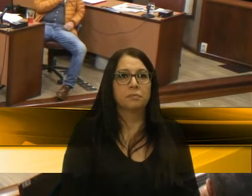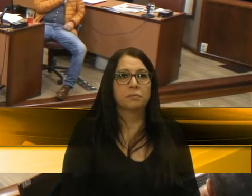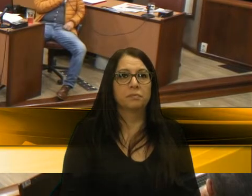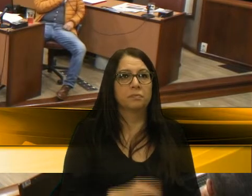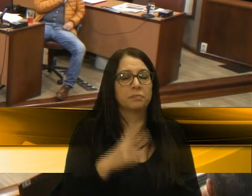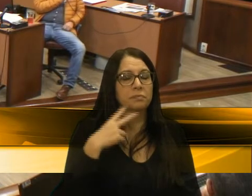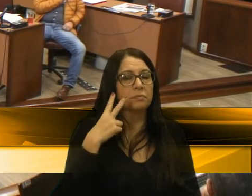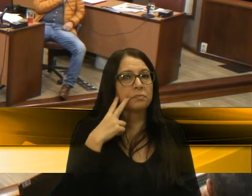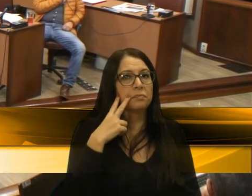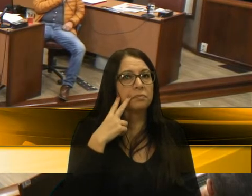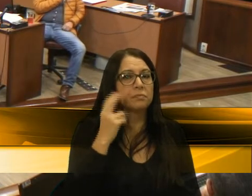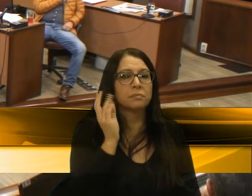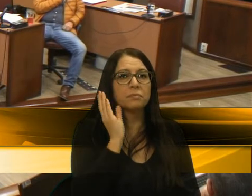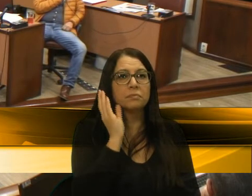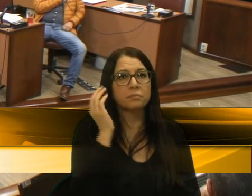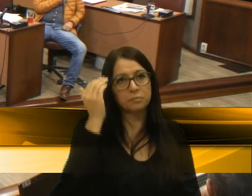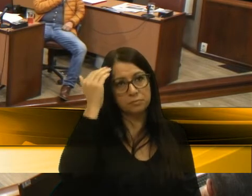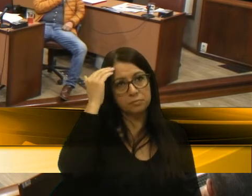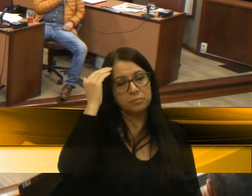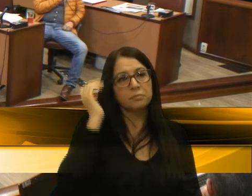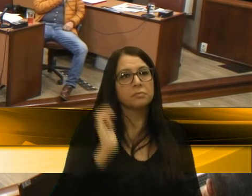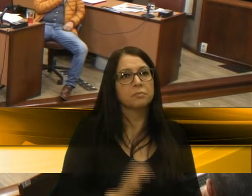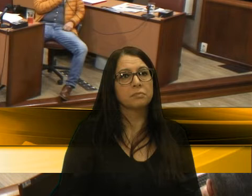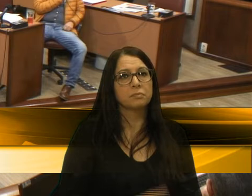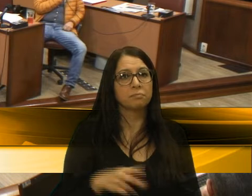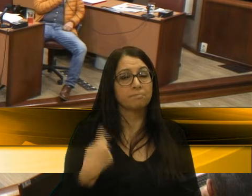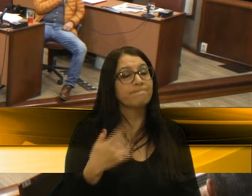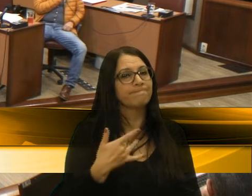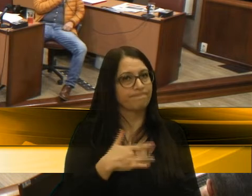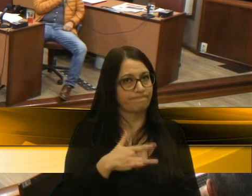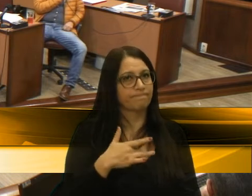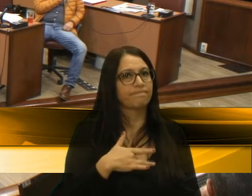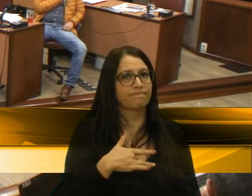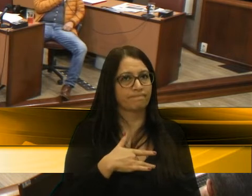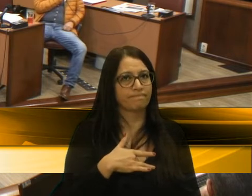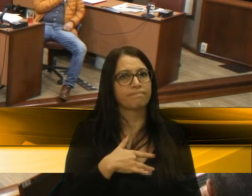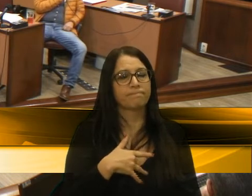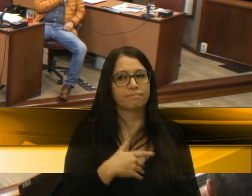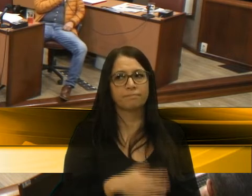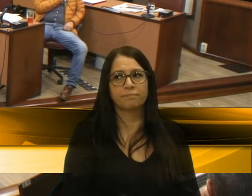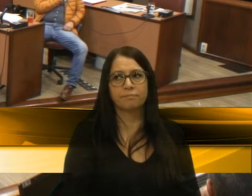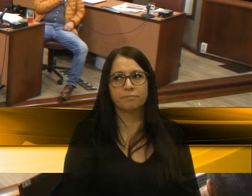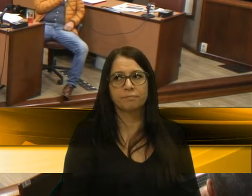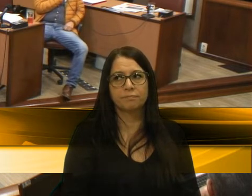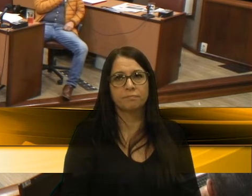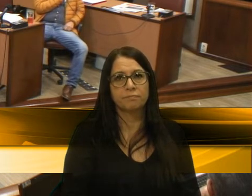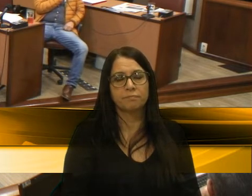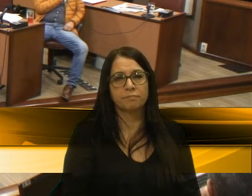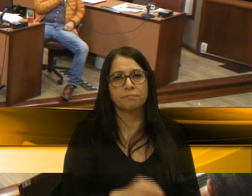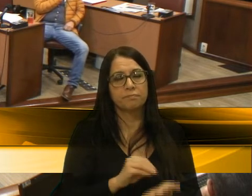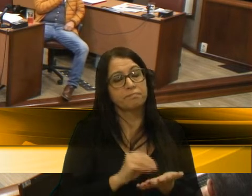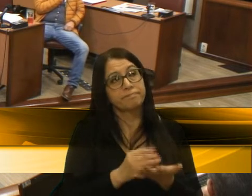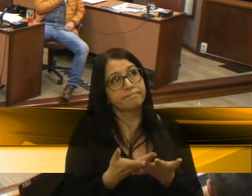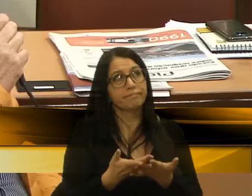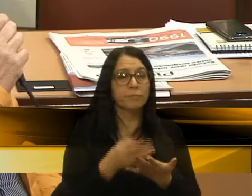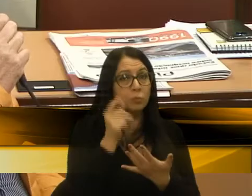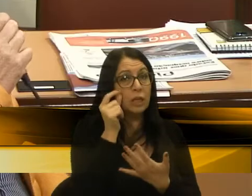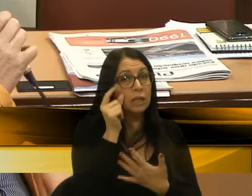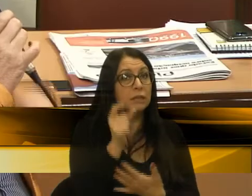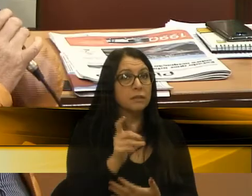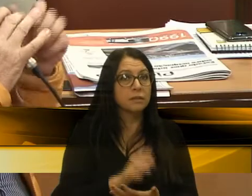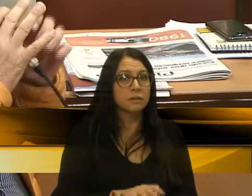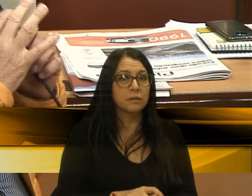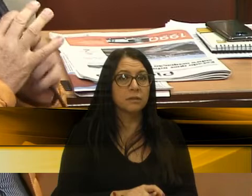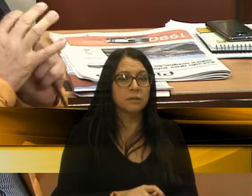Vereador Felipe, a gente lamenta muito pela falta, me parece, de interesse, né, por